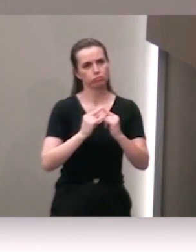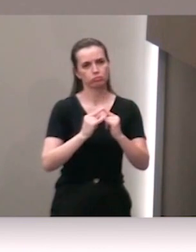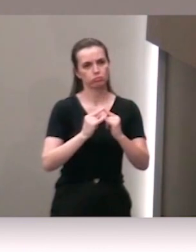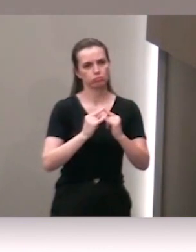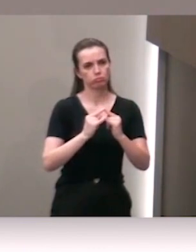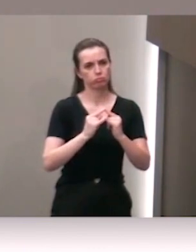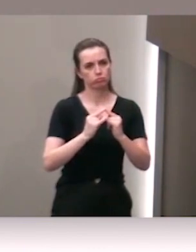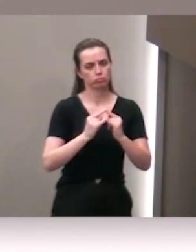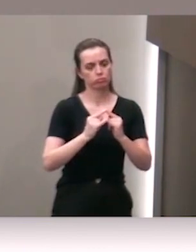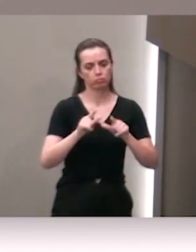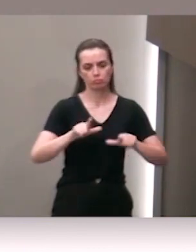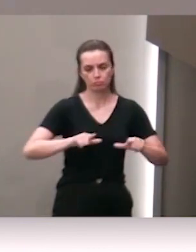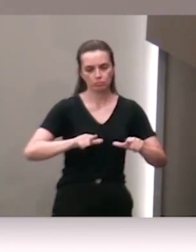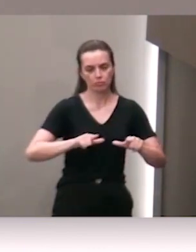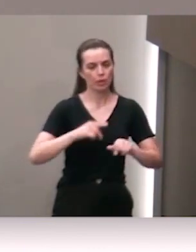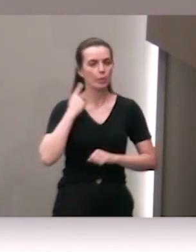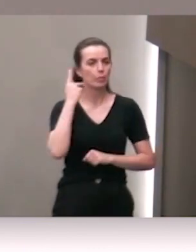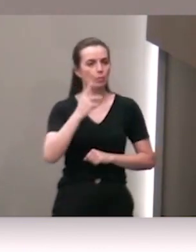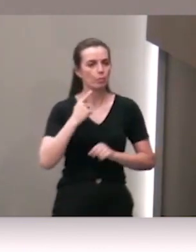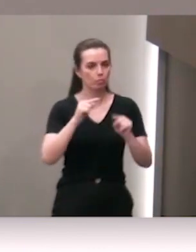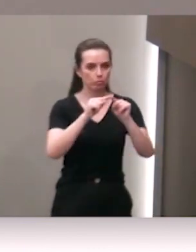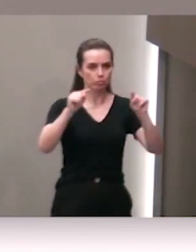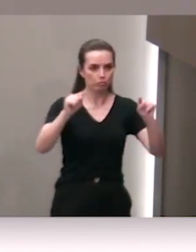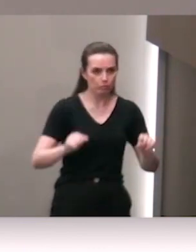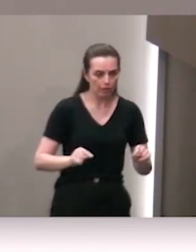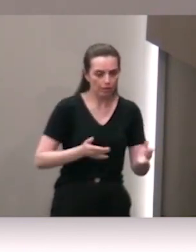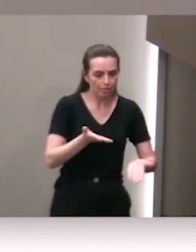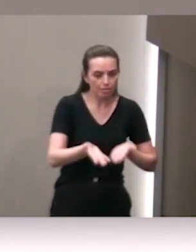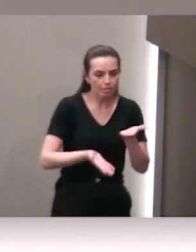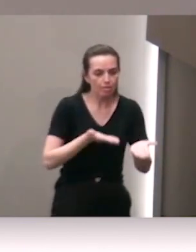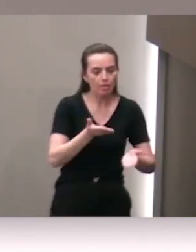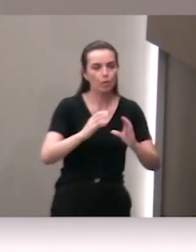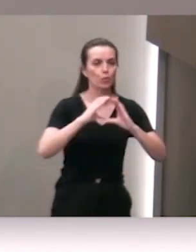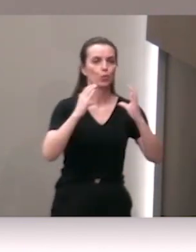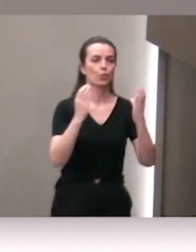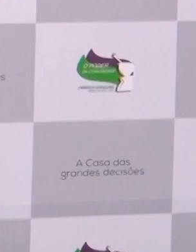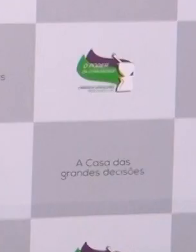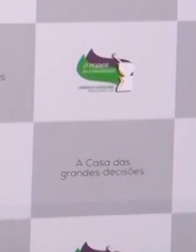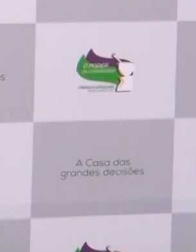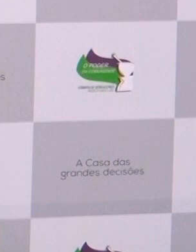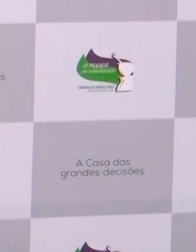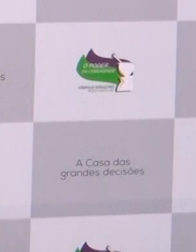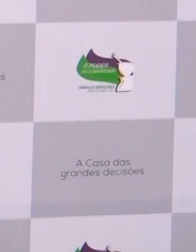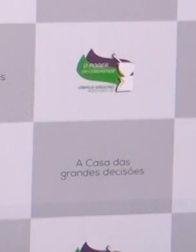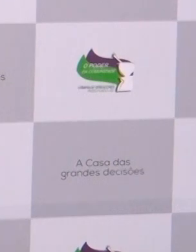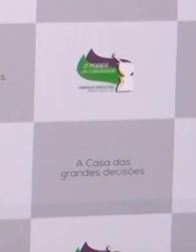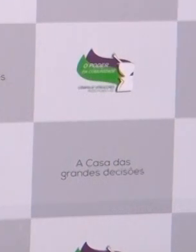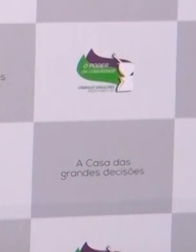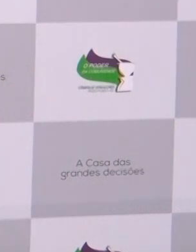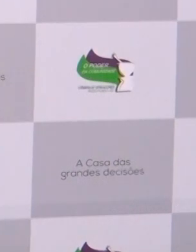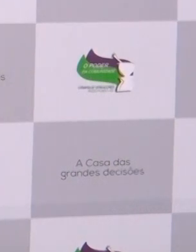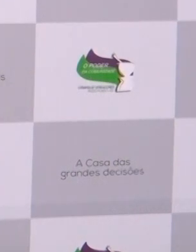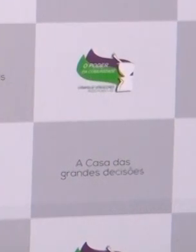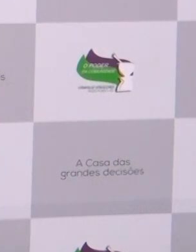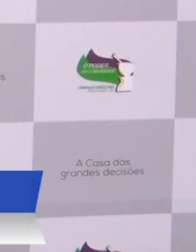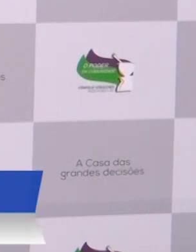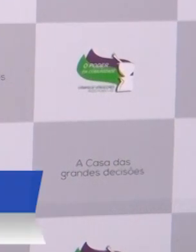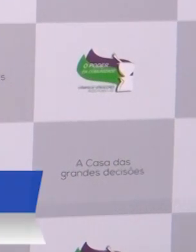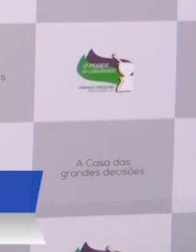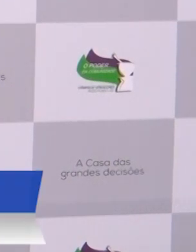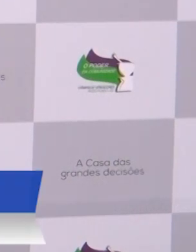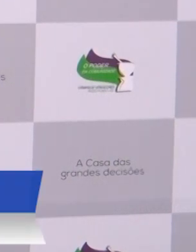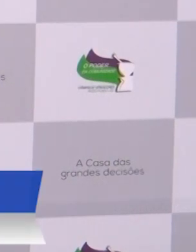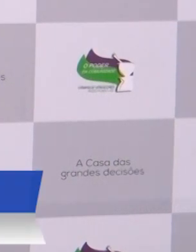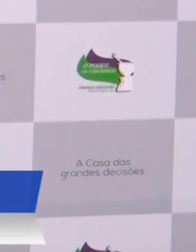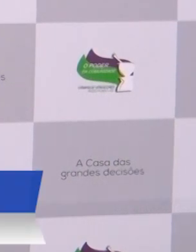público, atendendo toda a comunidade em suas necessidades. Para mim é uma alegria, né? É uma alegria